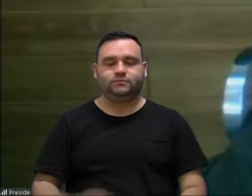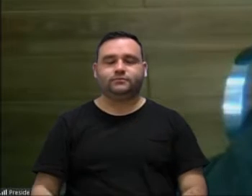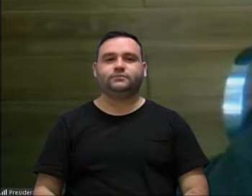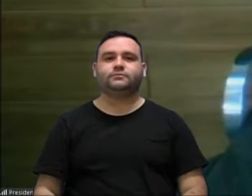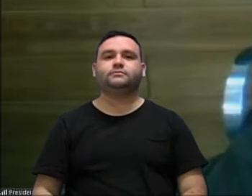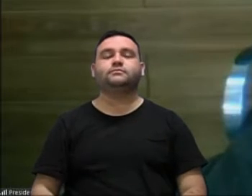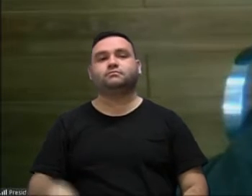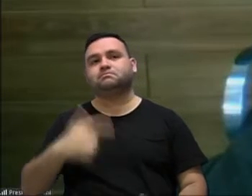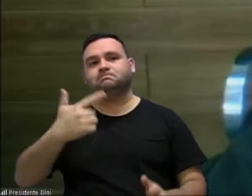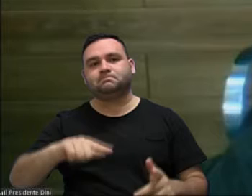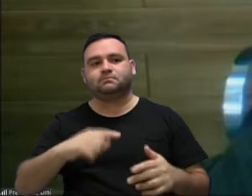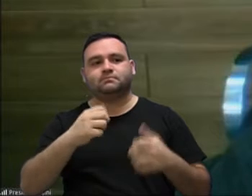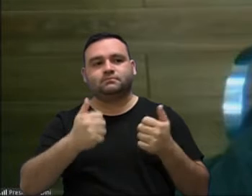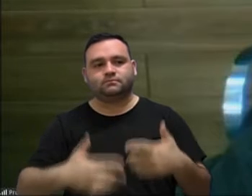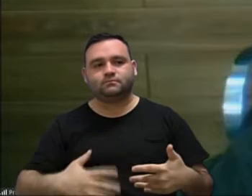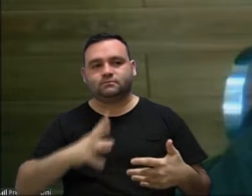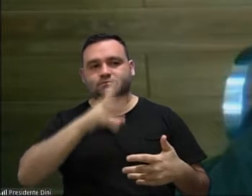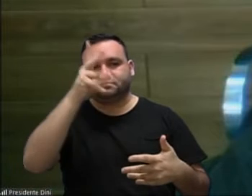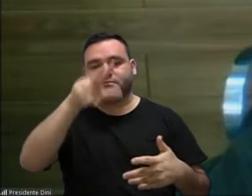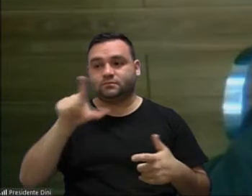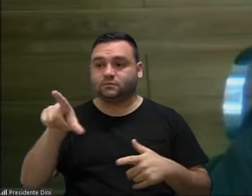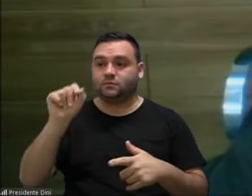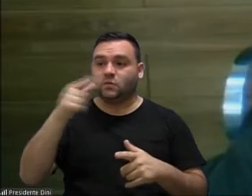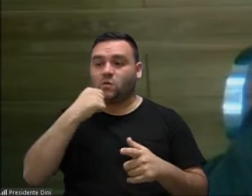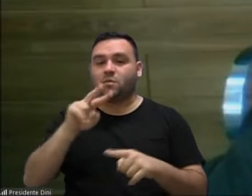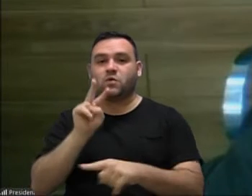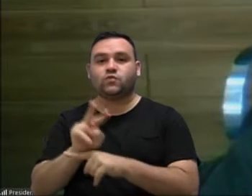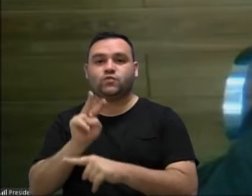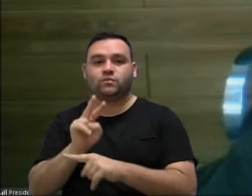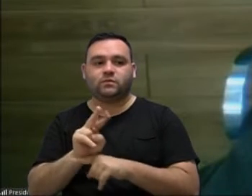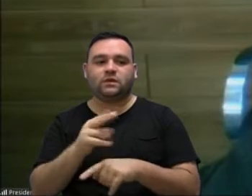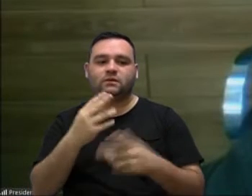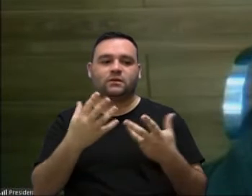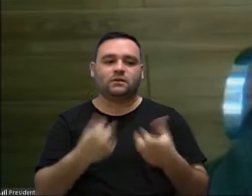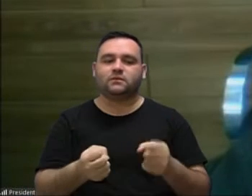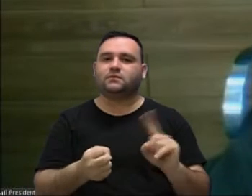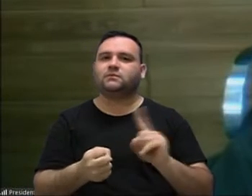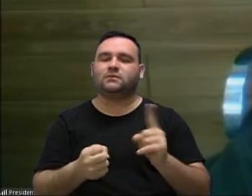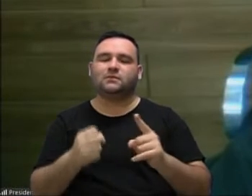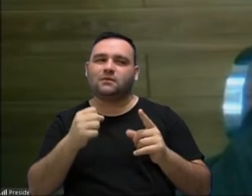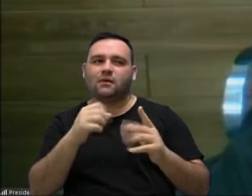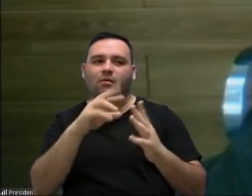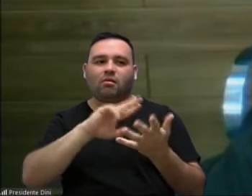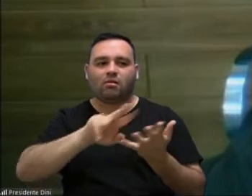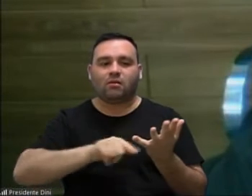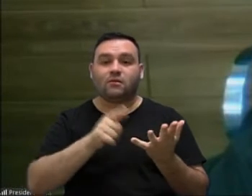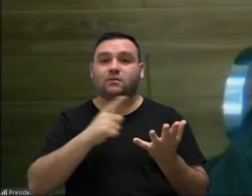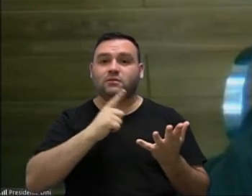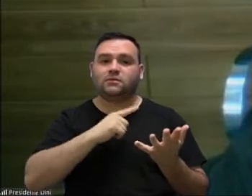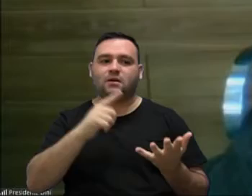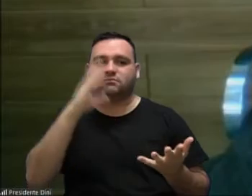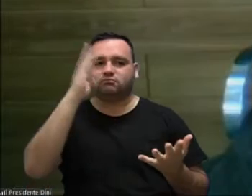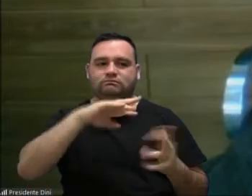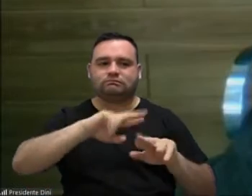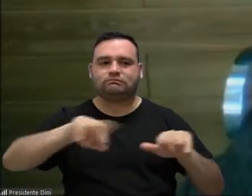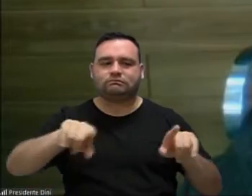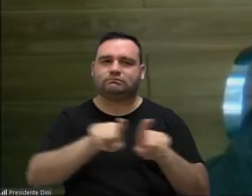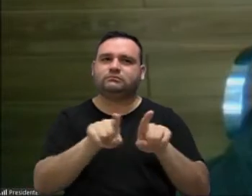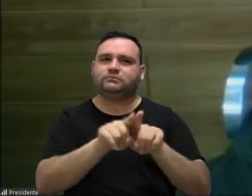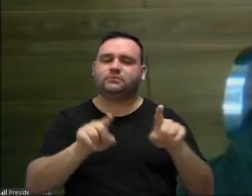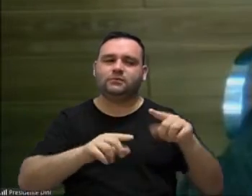Sem mais delongas, arbitrariamente, empossou o dito suplente, desprezando cuidados alimentares. Malgrado as atuais circunstâncias, não é